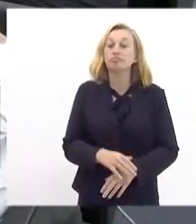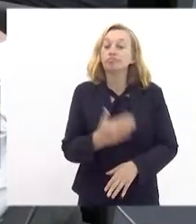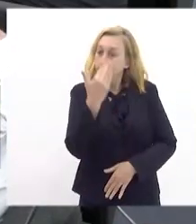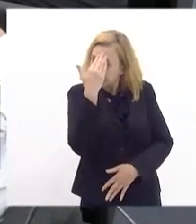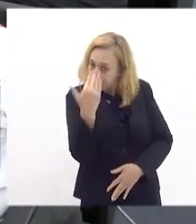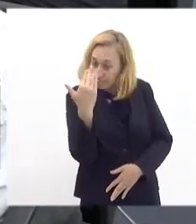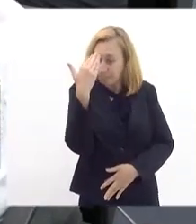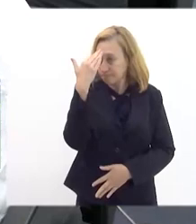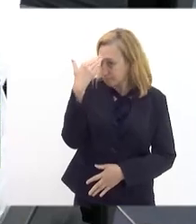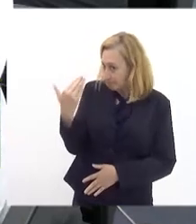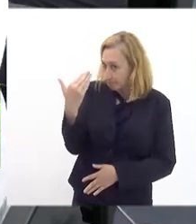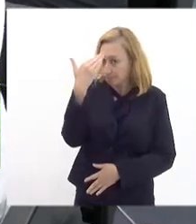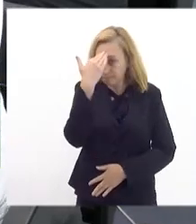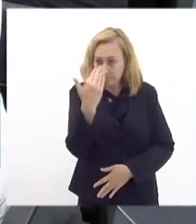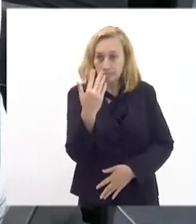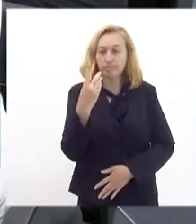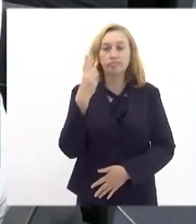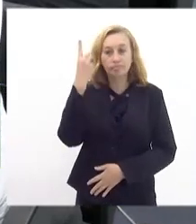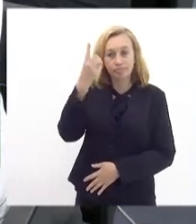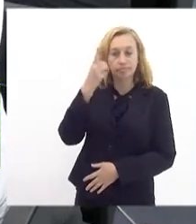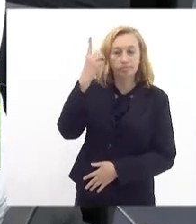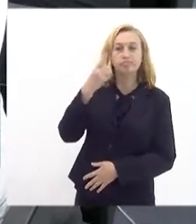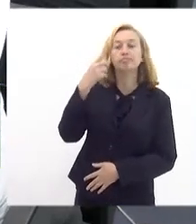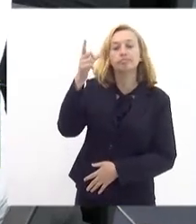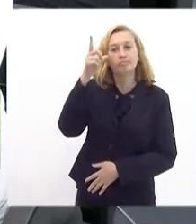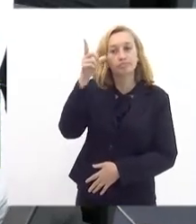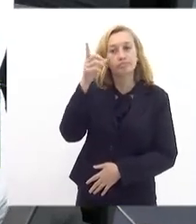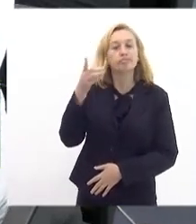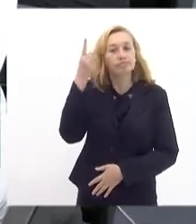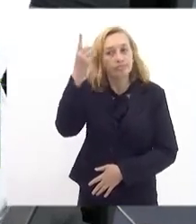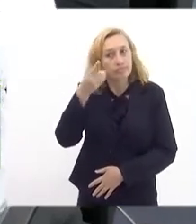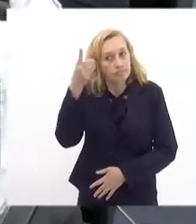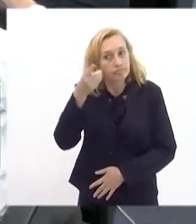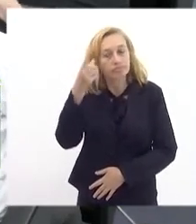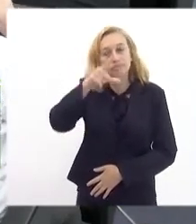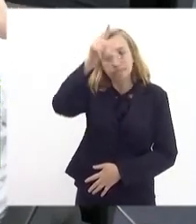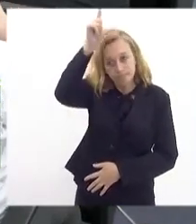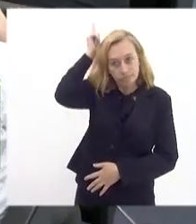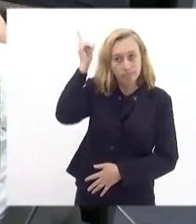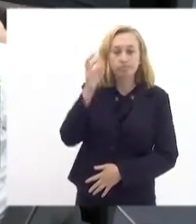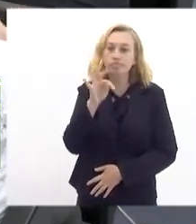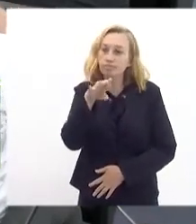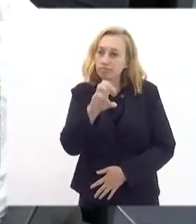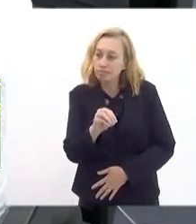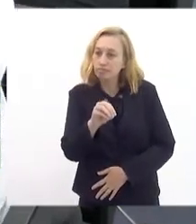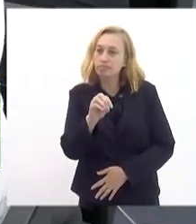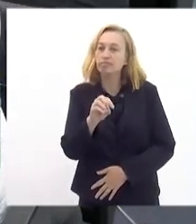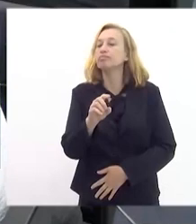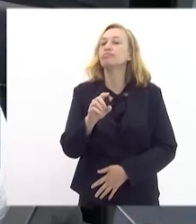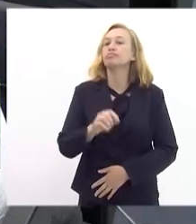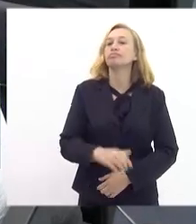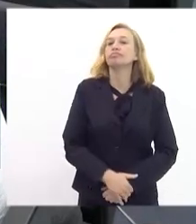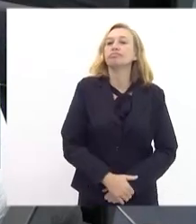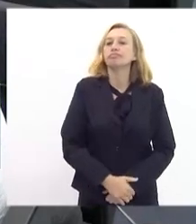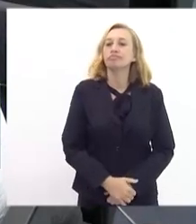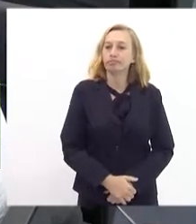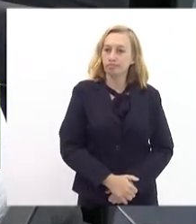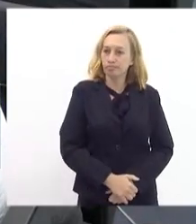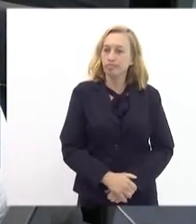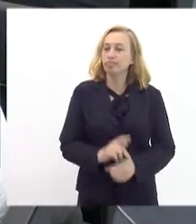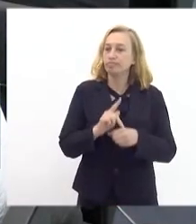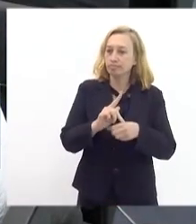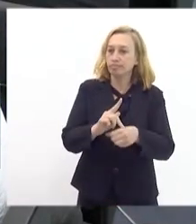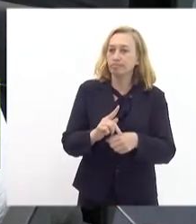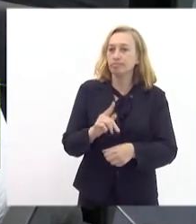obrigado seu aniversário da Licinha senhor Deputado Gustavo Smiths senhor Deputado Luiz Paulo o